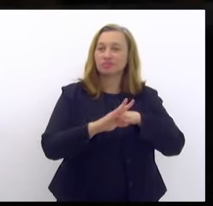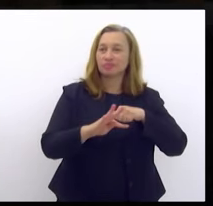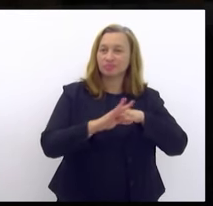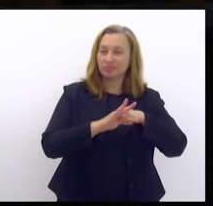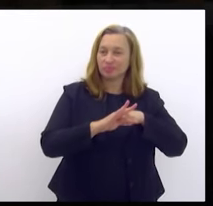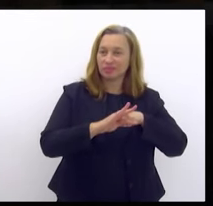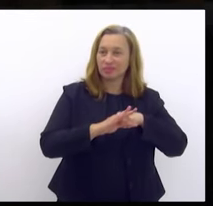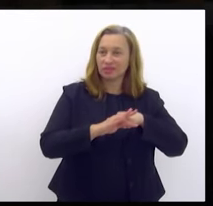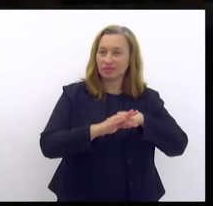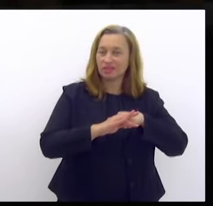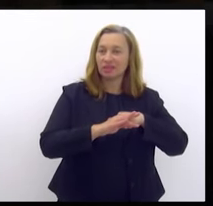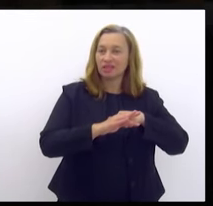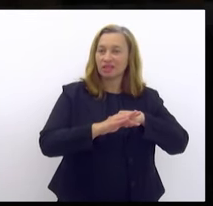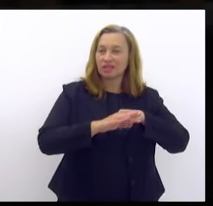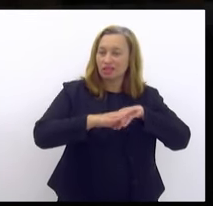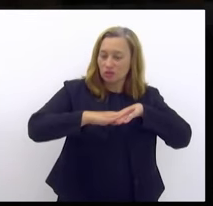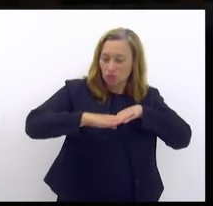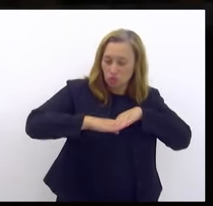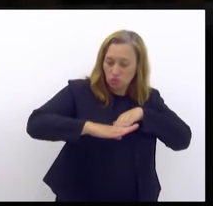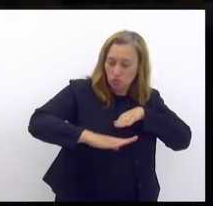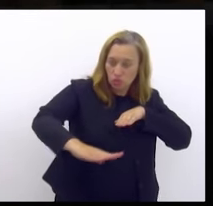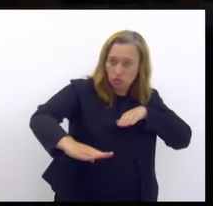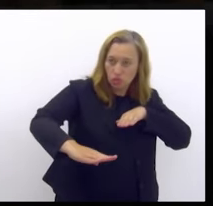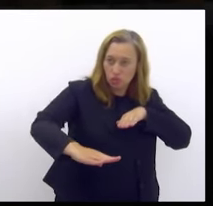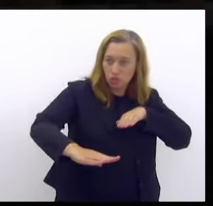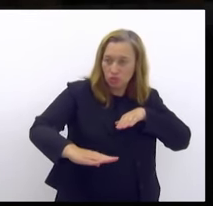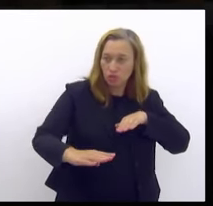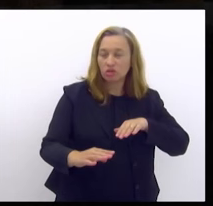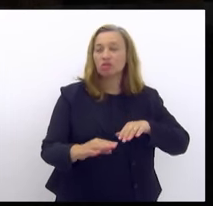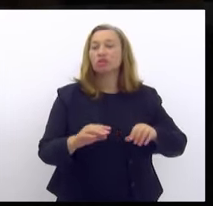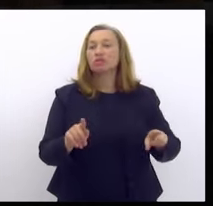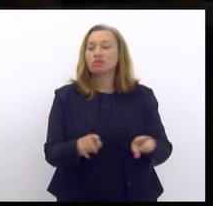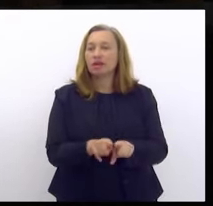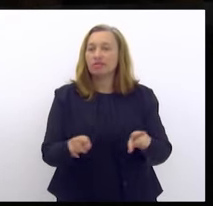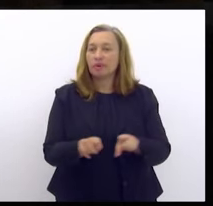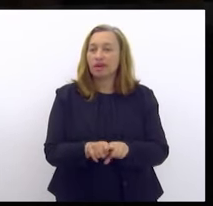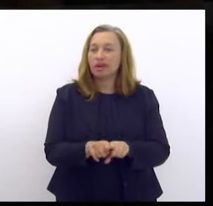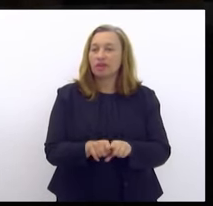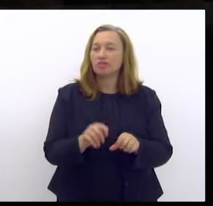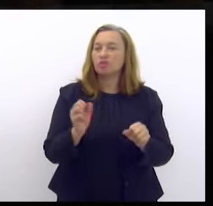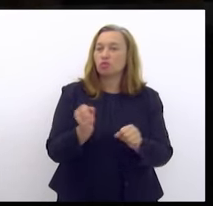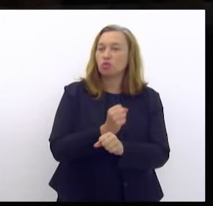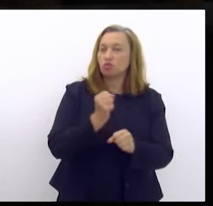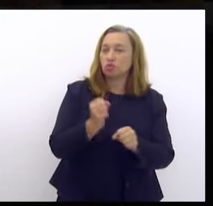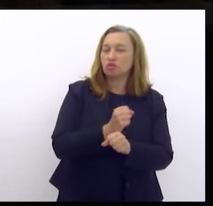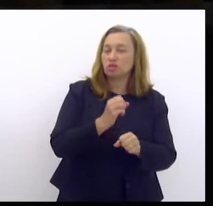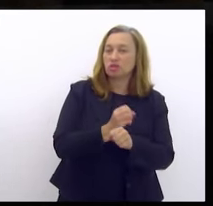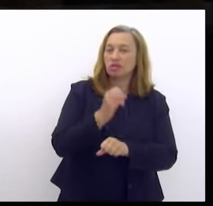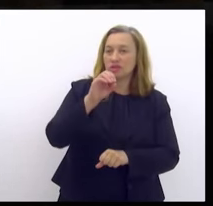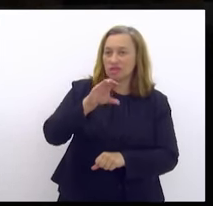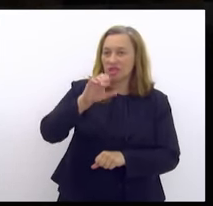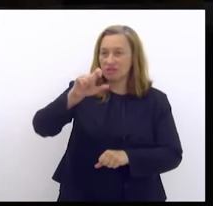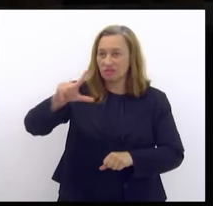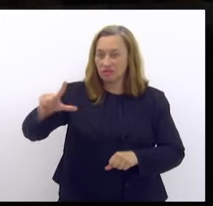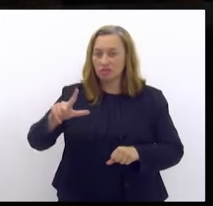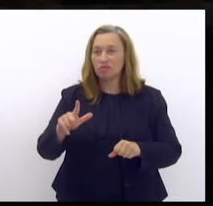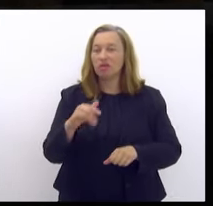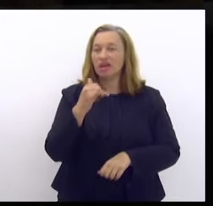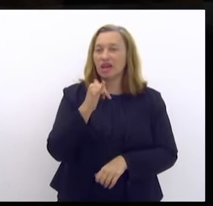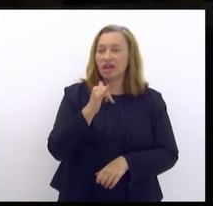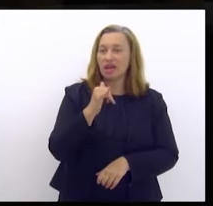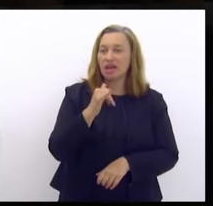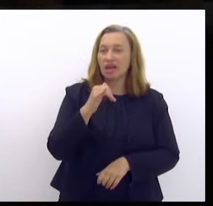de estradas, técnico de construção civil, técnico em